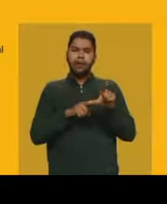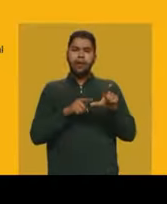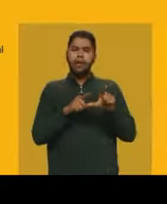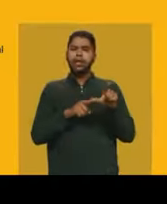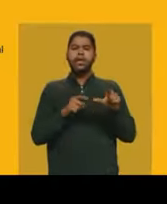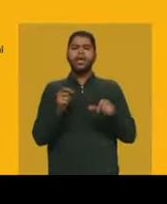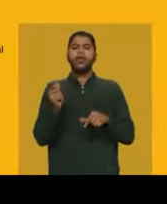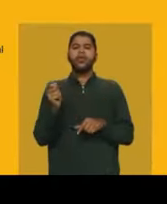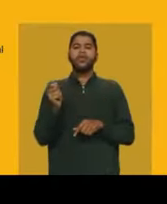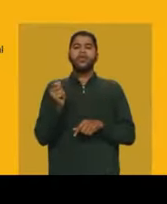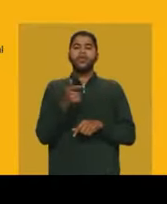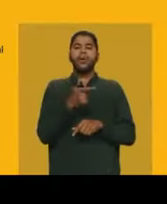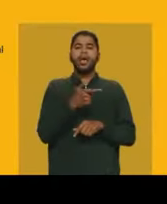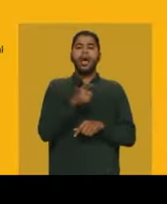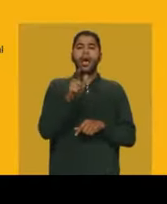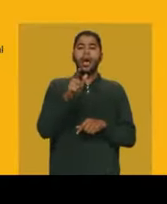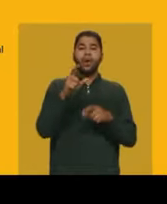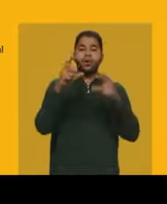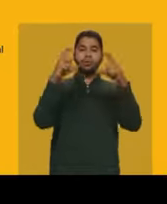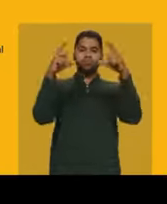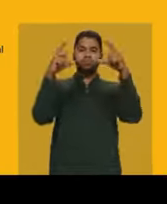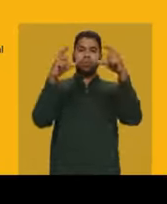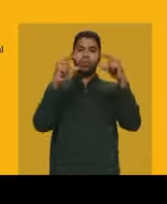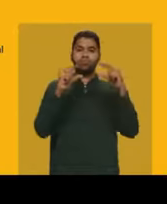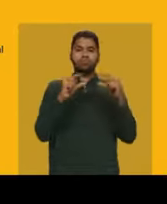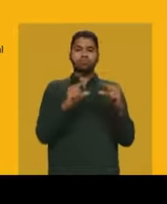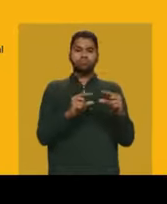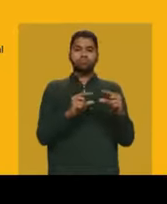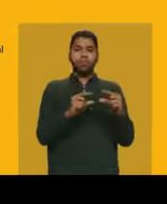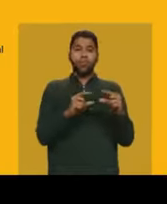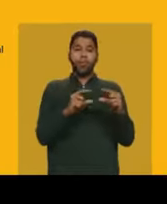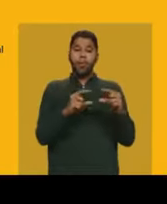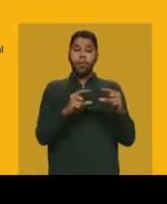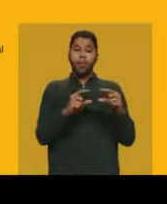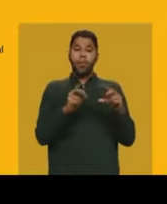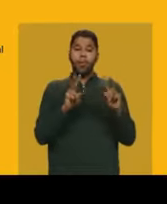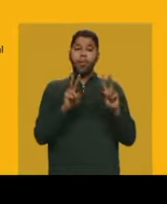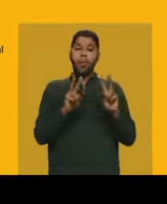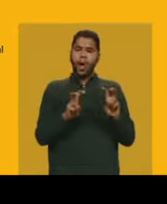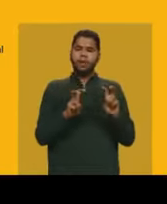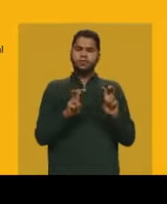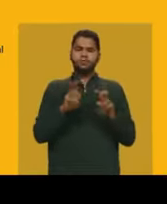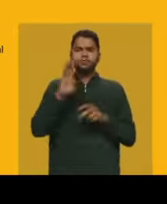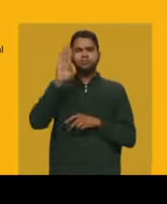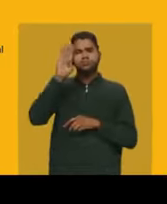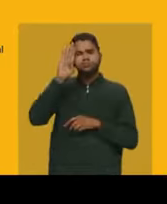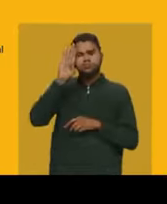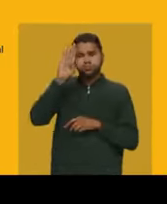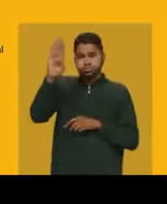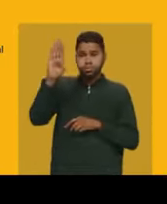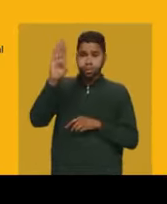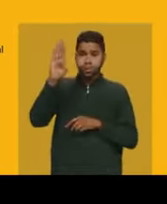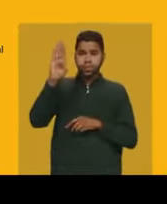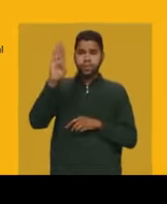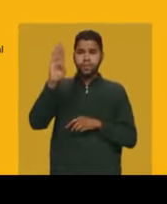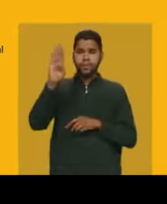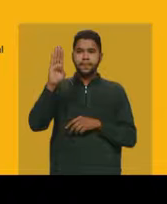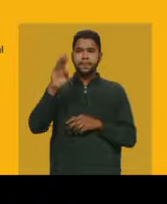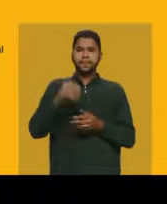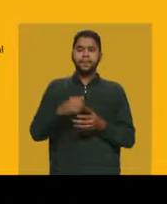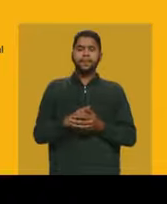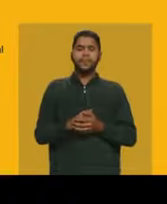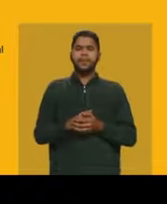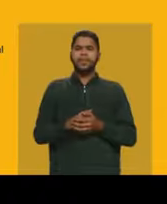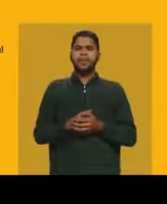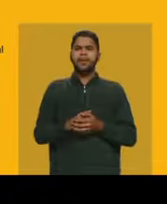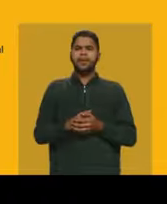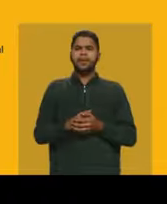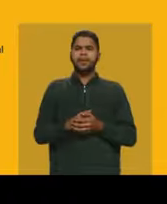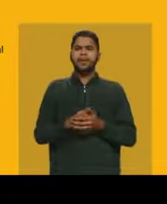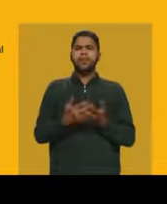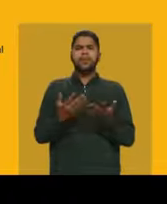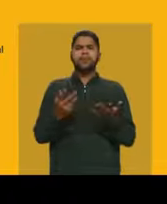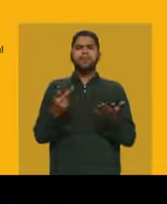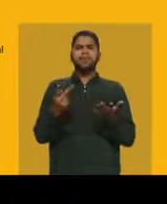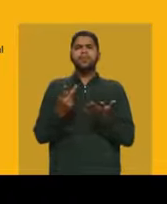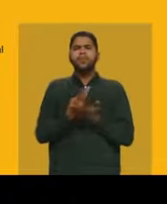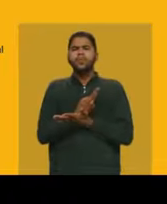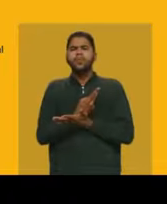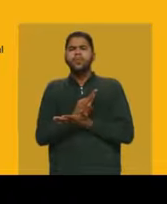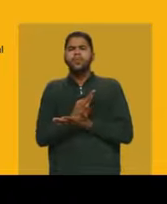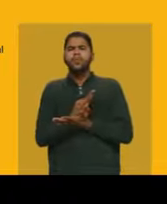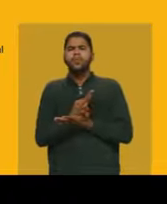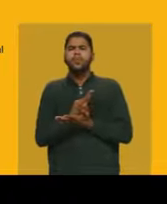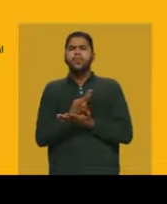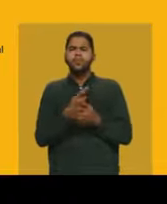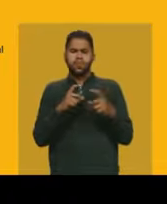as outras. Isso quer dizer que aqui tem um assunto principal, o eclipse do Brasil. E o que tem a ver